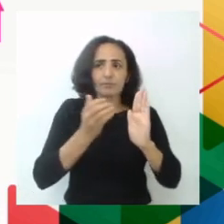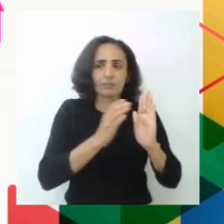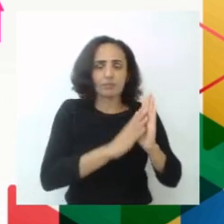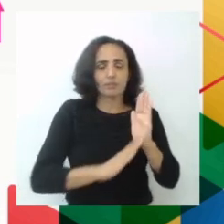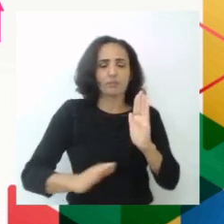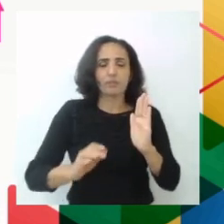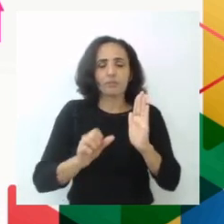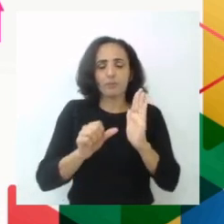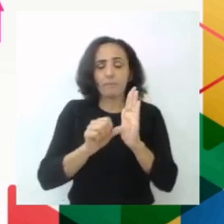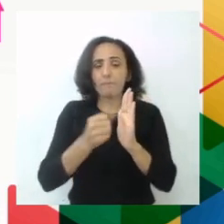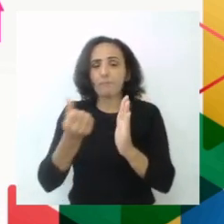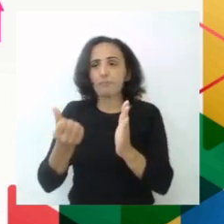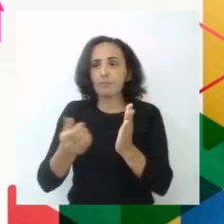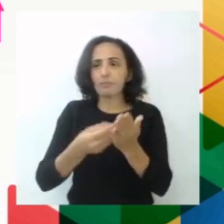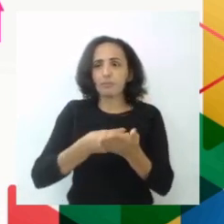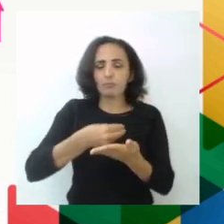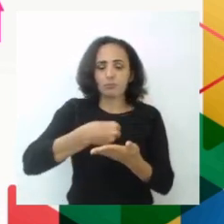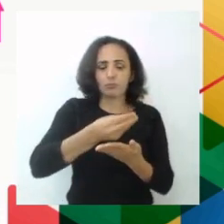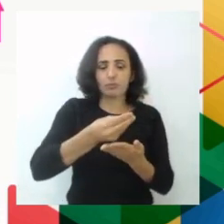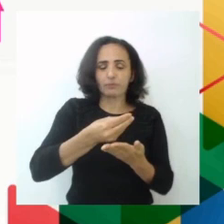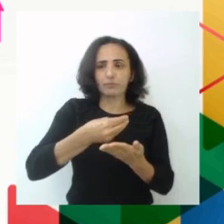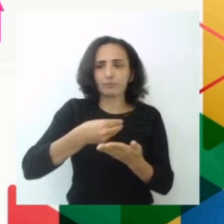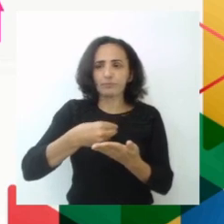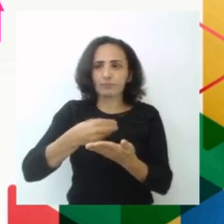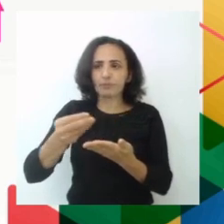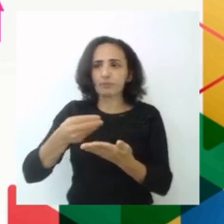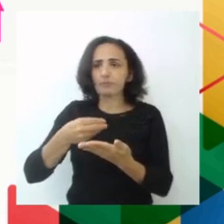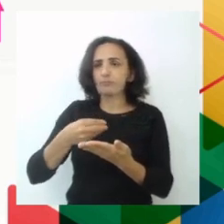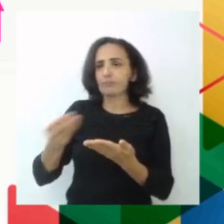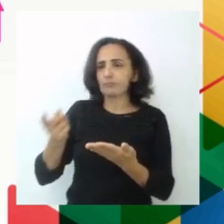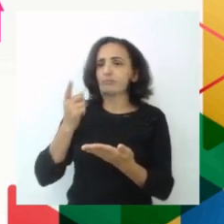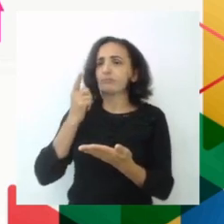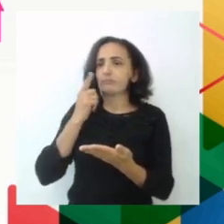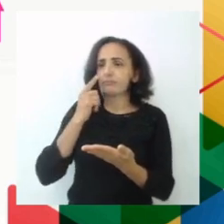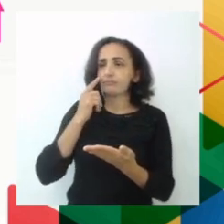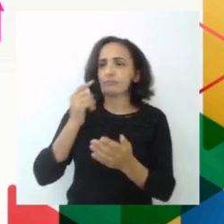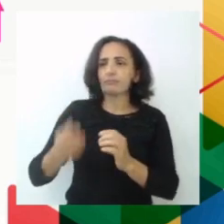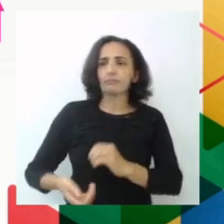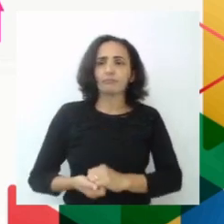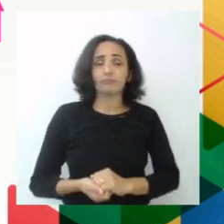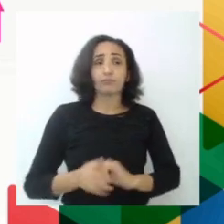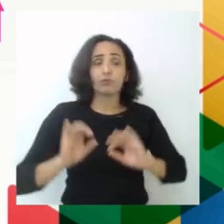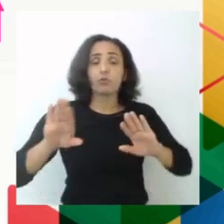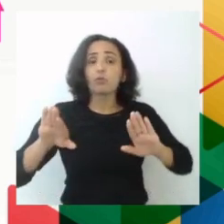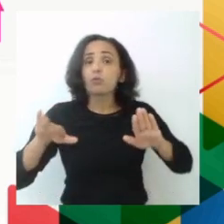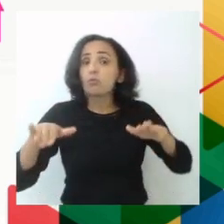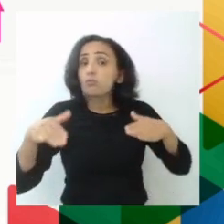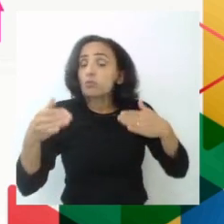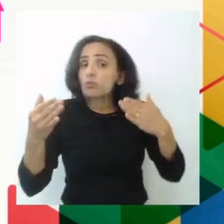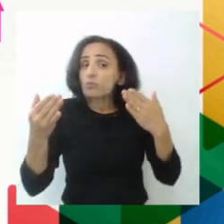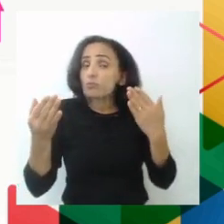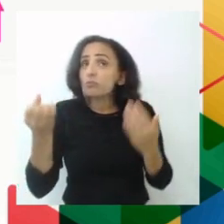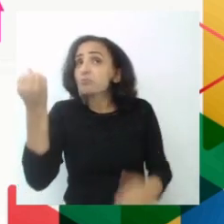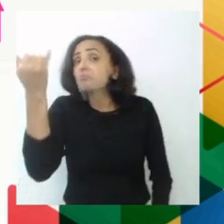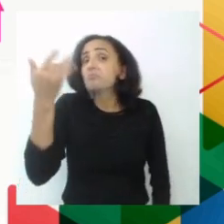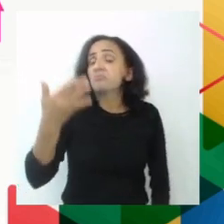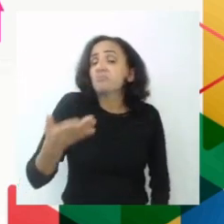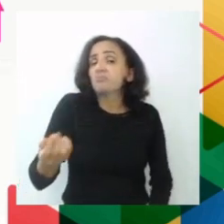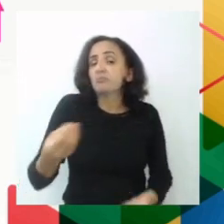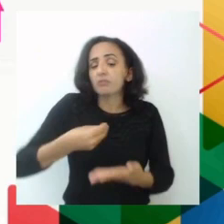aqui primeira carta, segunda carta, terceira carta. Quantas cartas podem ocupar a primeira